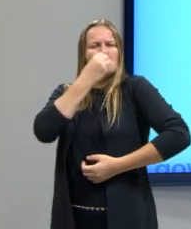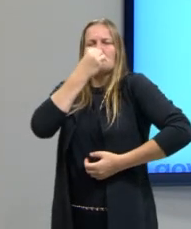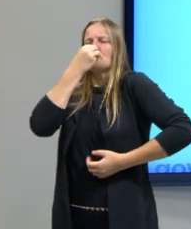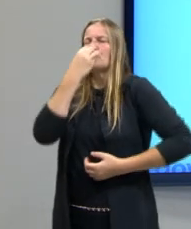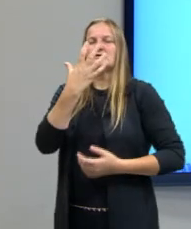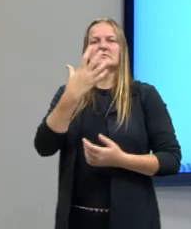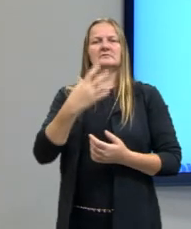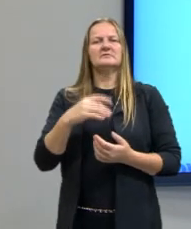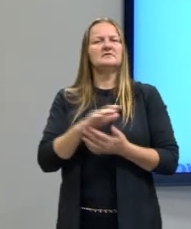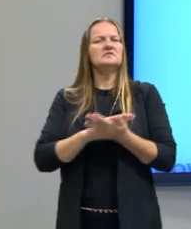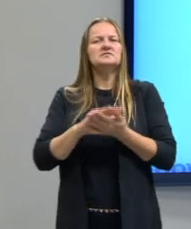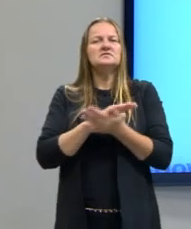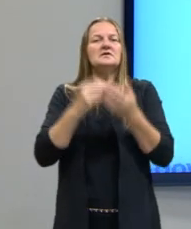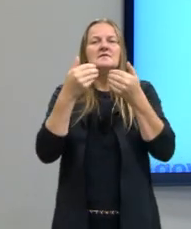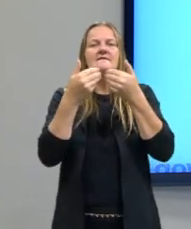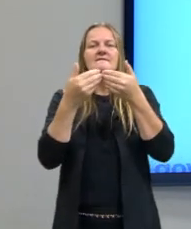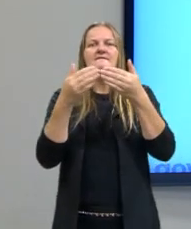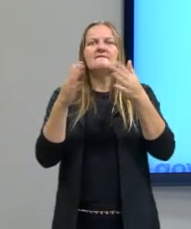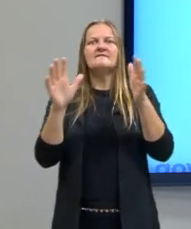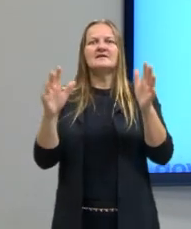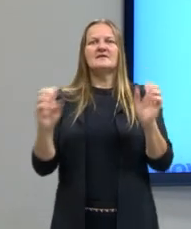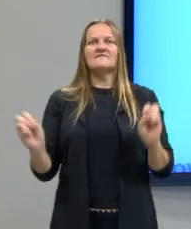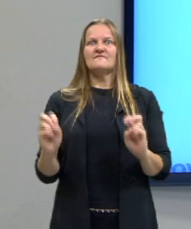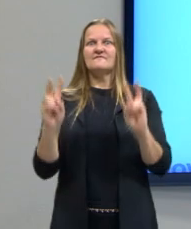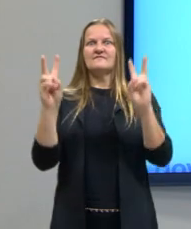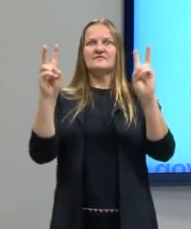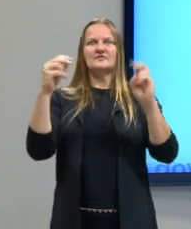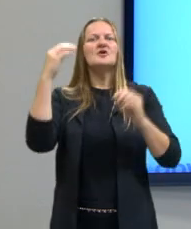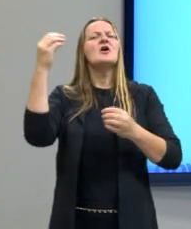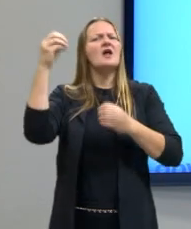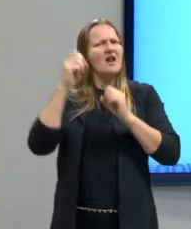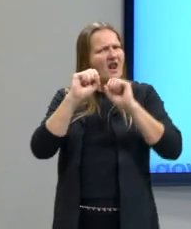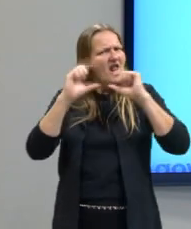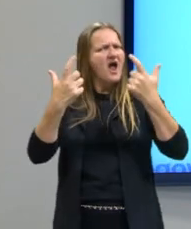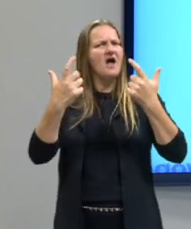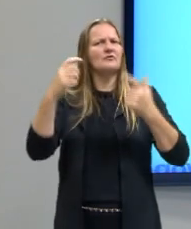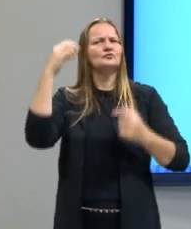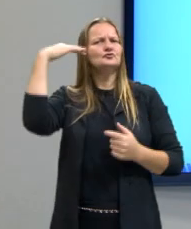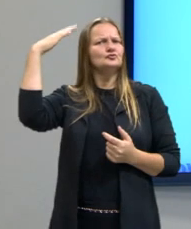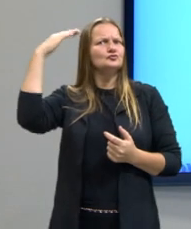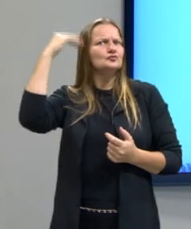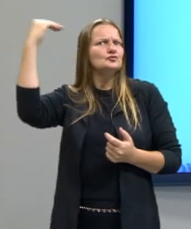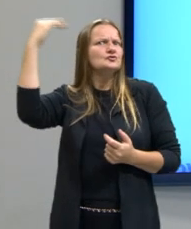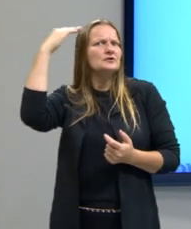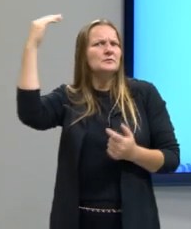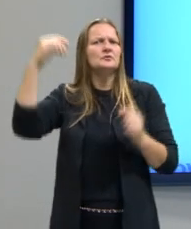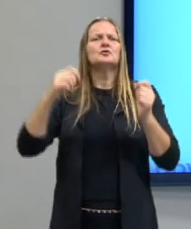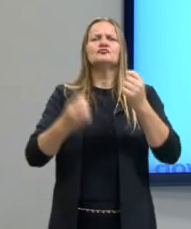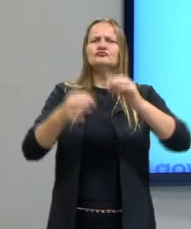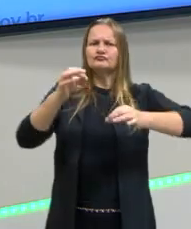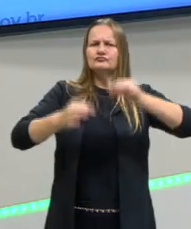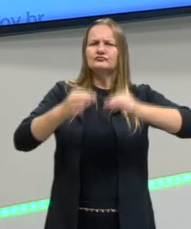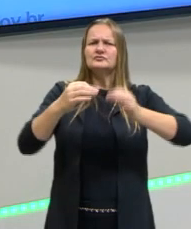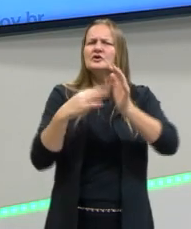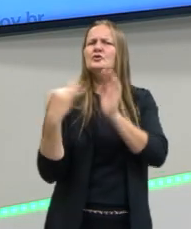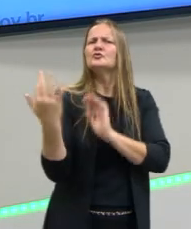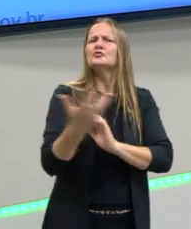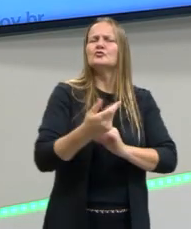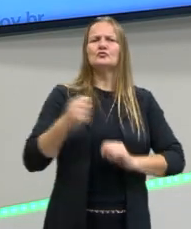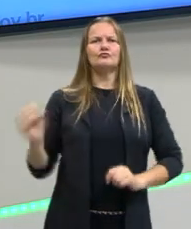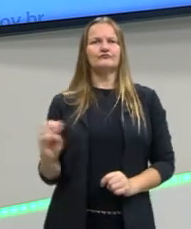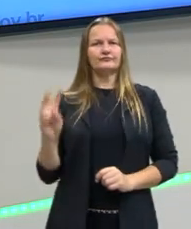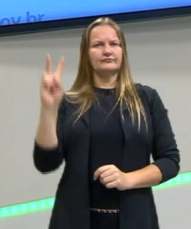que não pela virtude Claro é que na sabedoria se resume a justiça e todas as suas mais